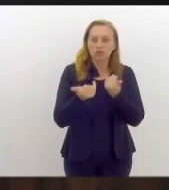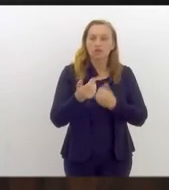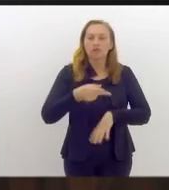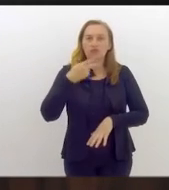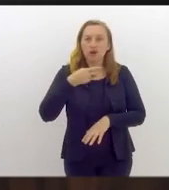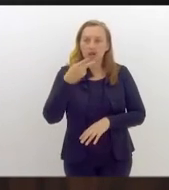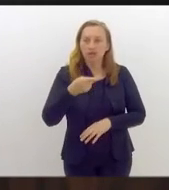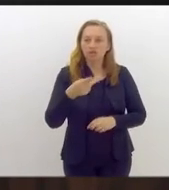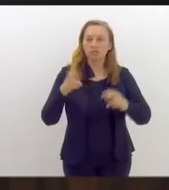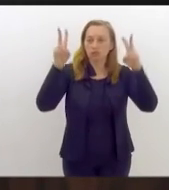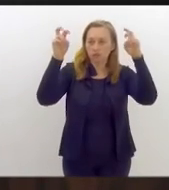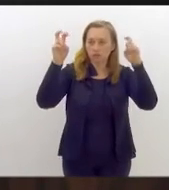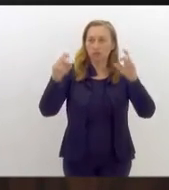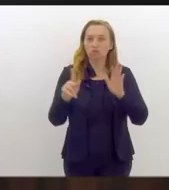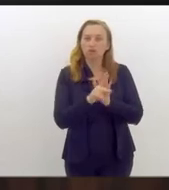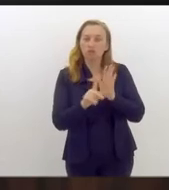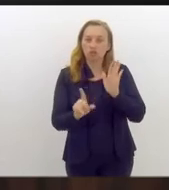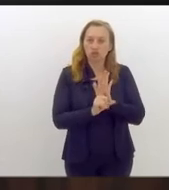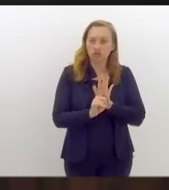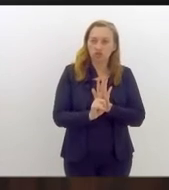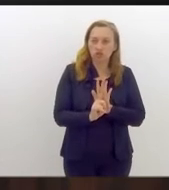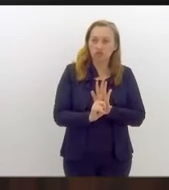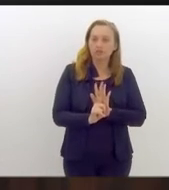a respeito desse projeto,